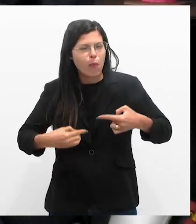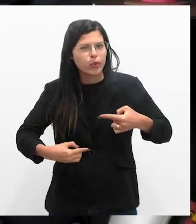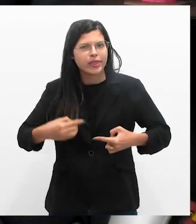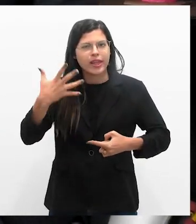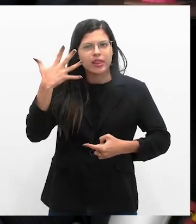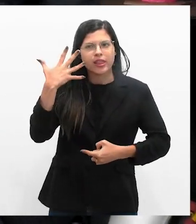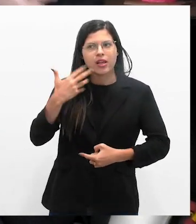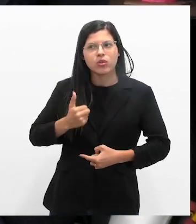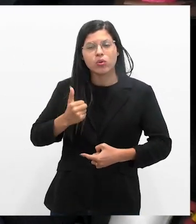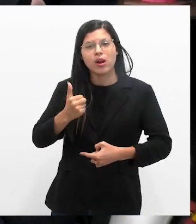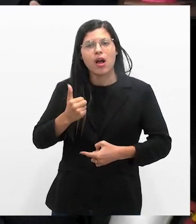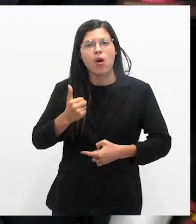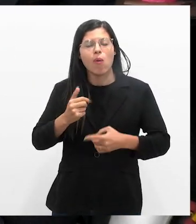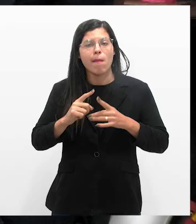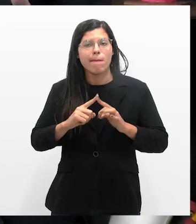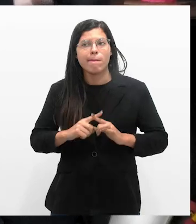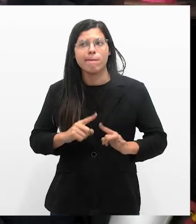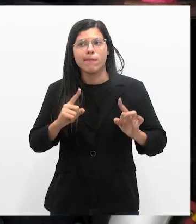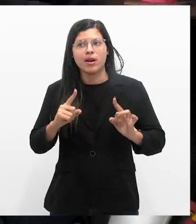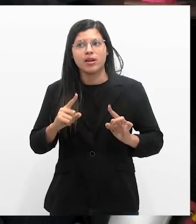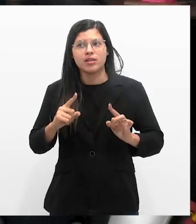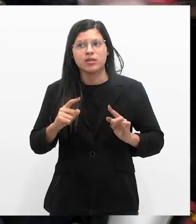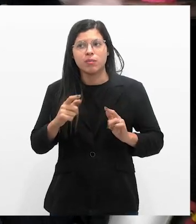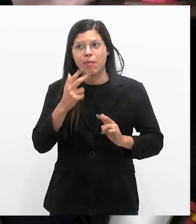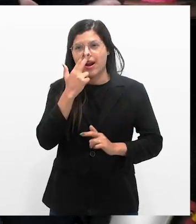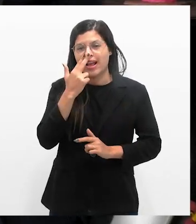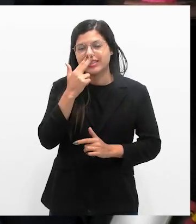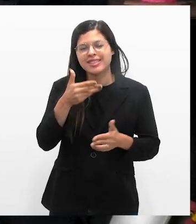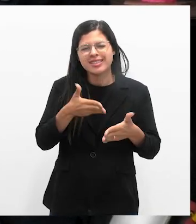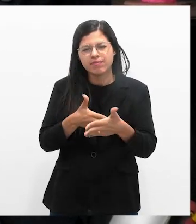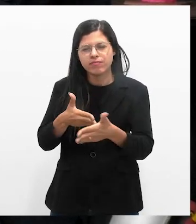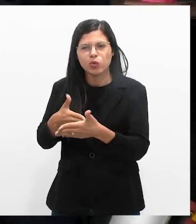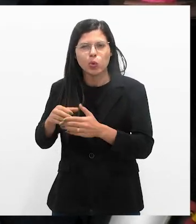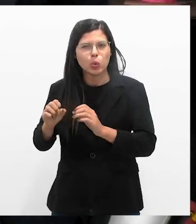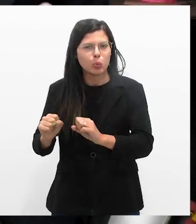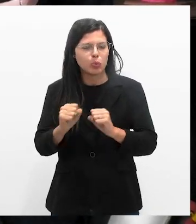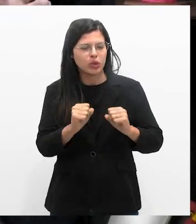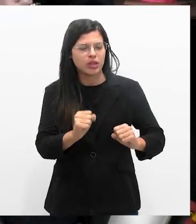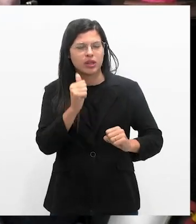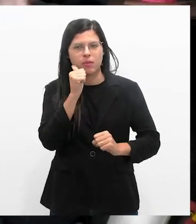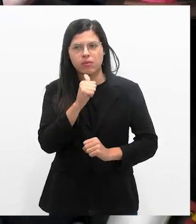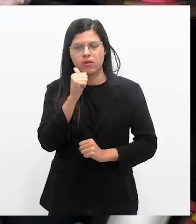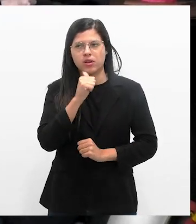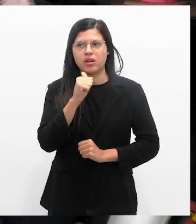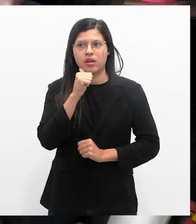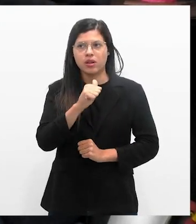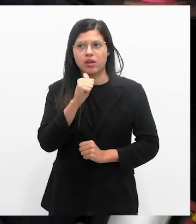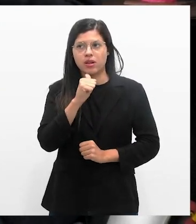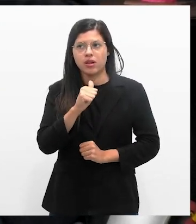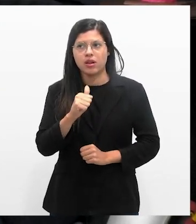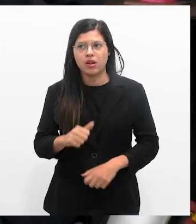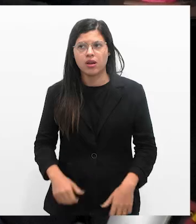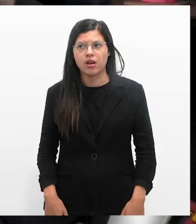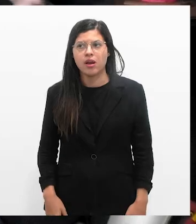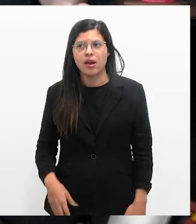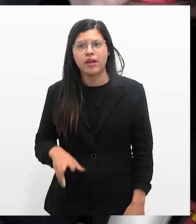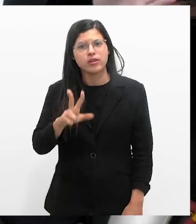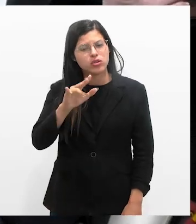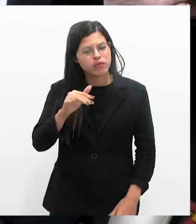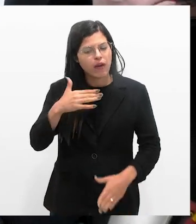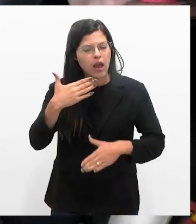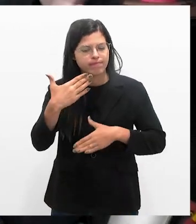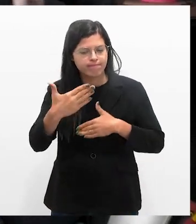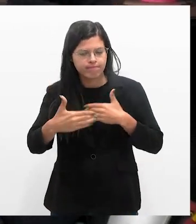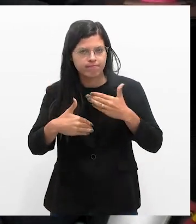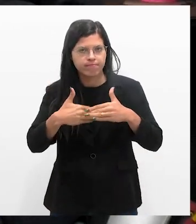mas sempre naquela resistência, né, do poder feminino, né? É uma coisa, não é, que a gente vai